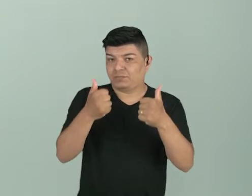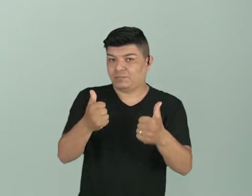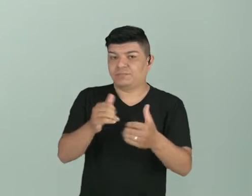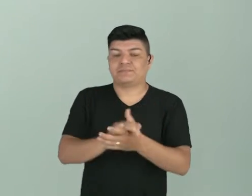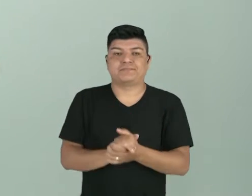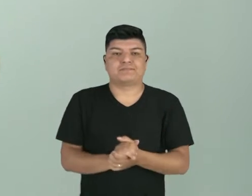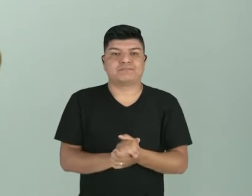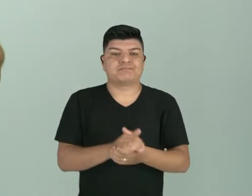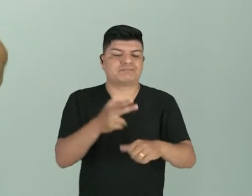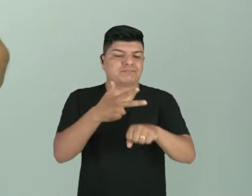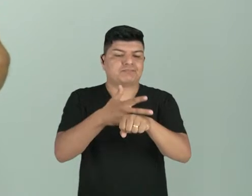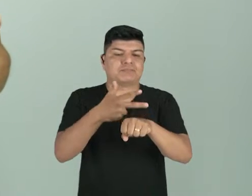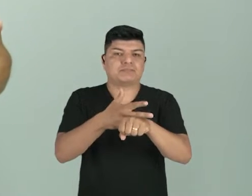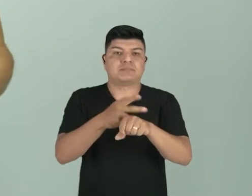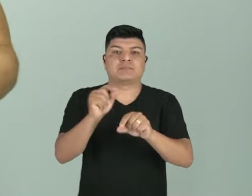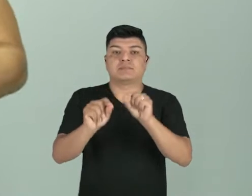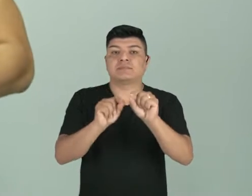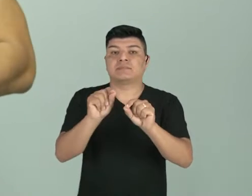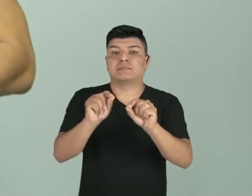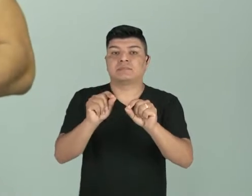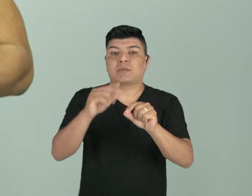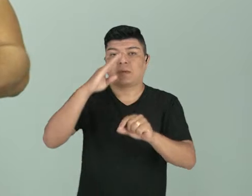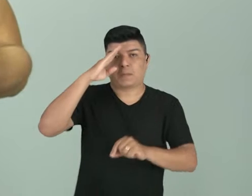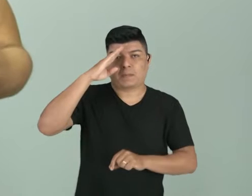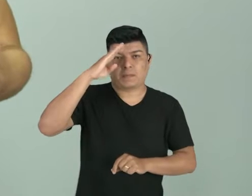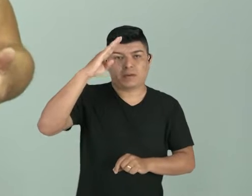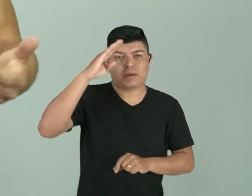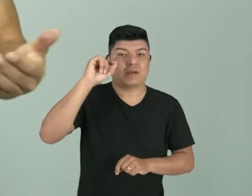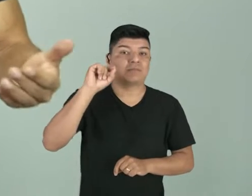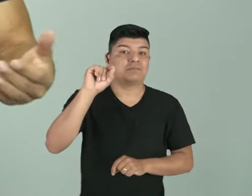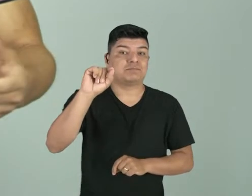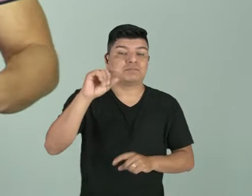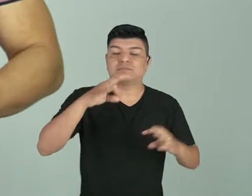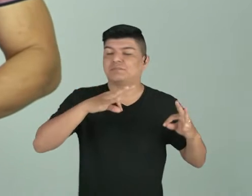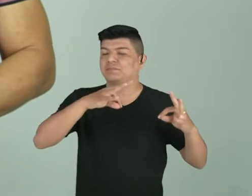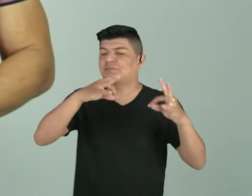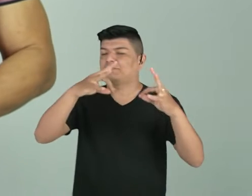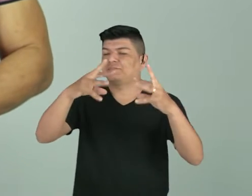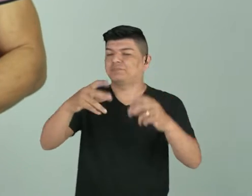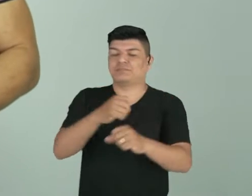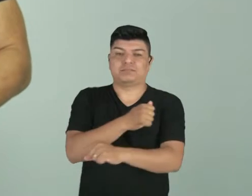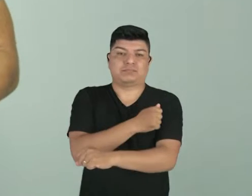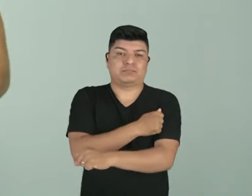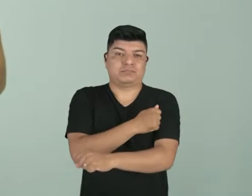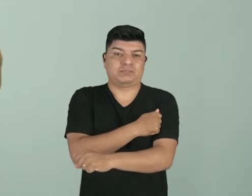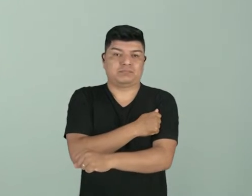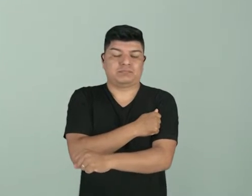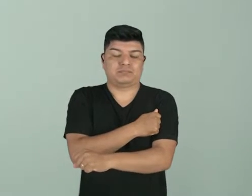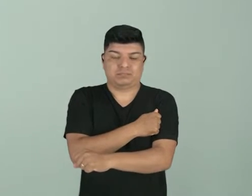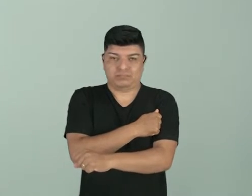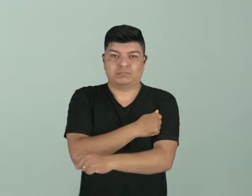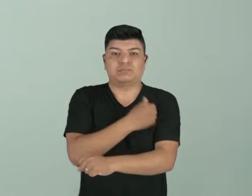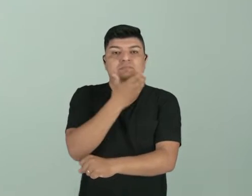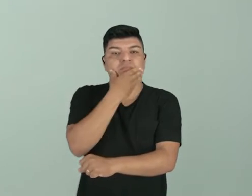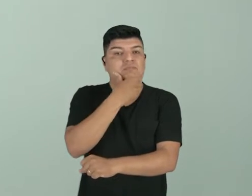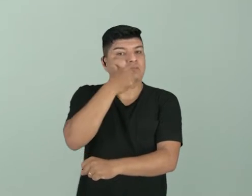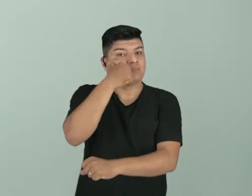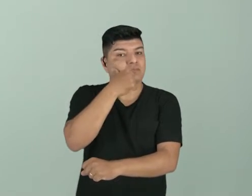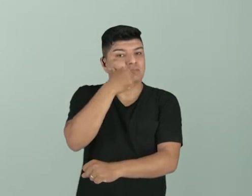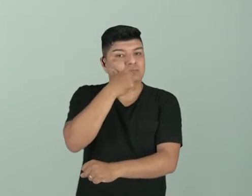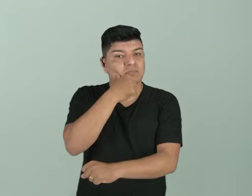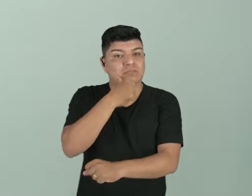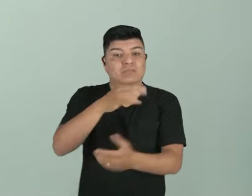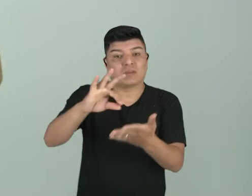Esta videoaula, ela está destinada principalmente a todos aqueles alunos e alunas que estão